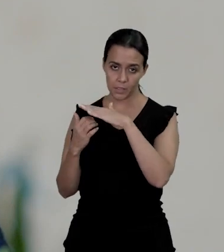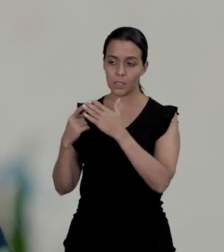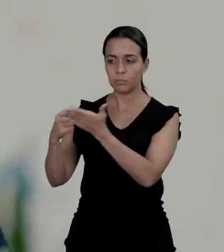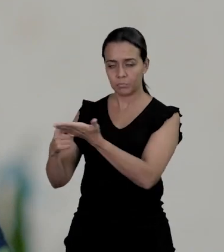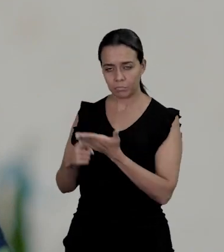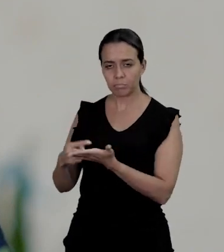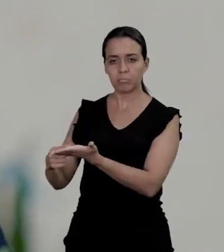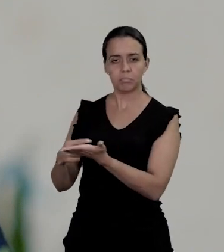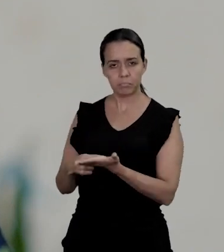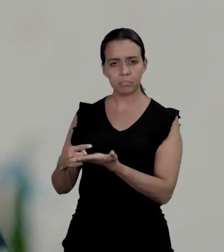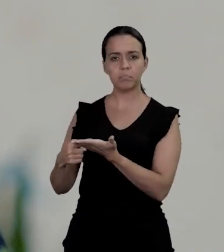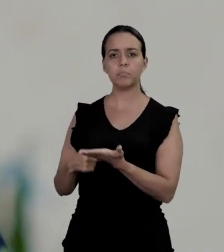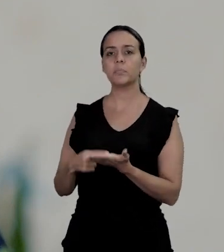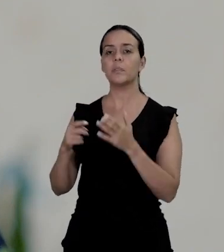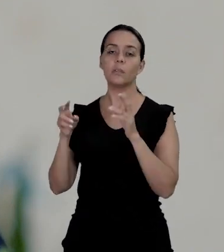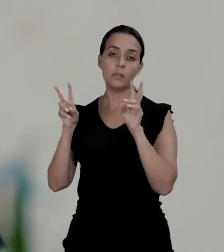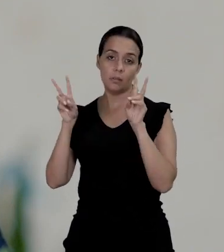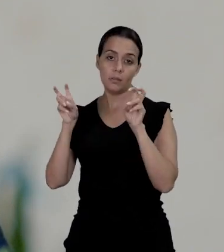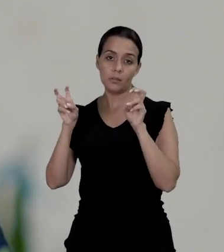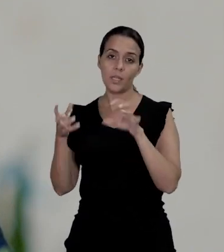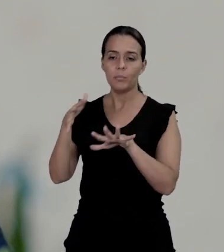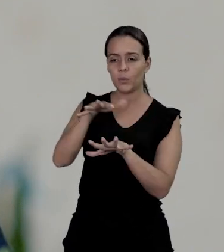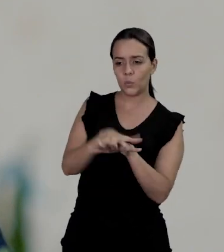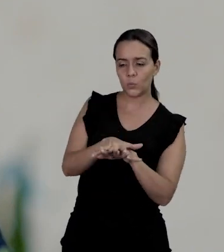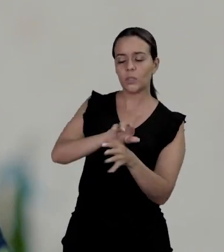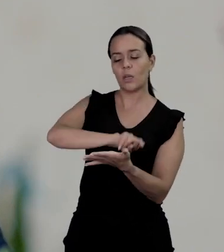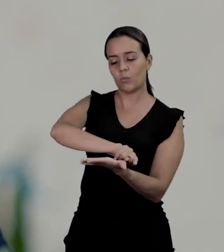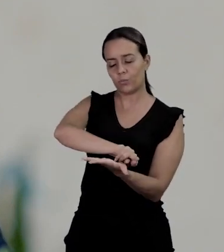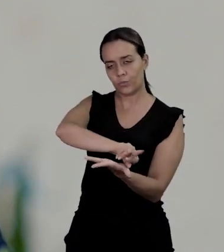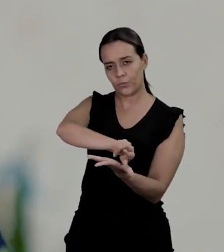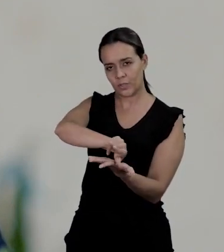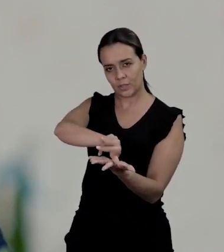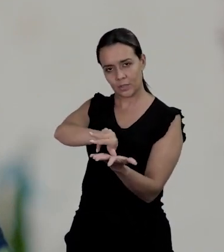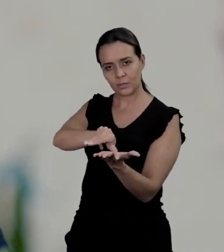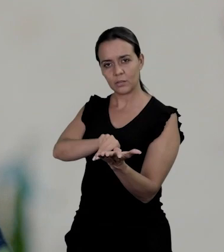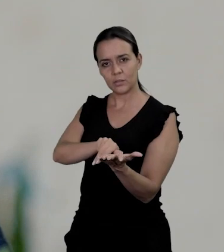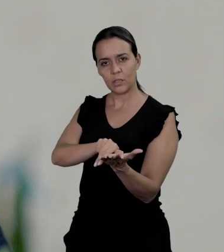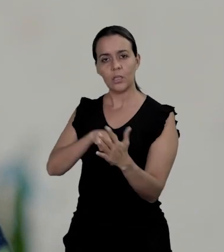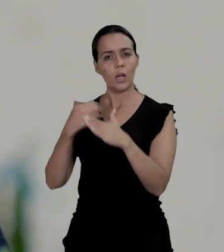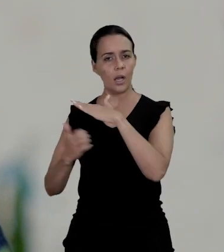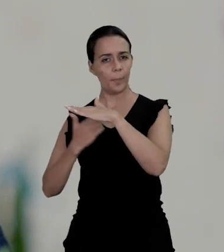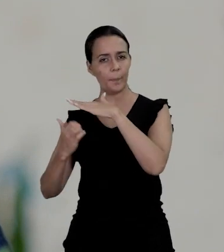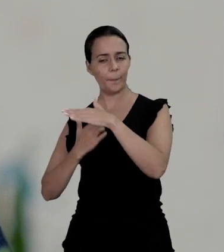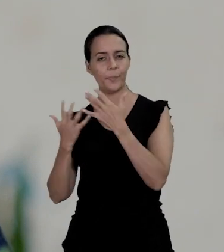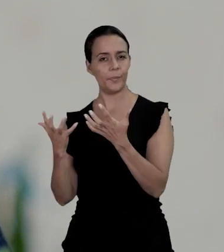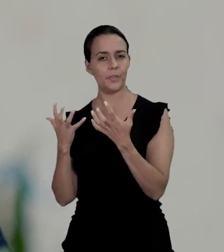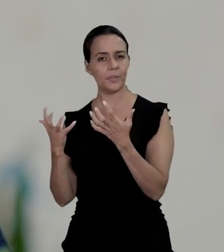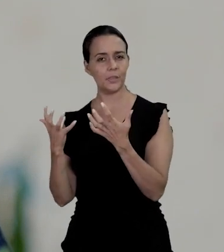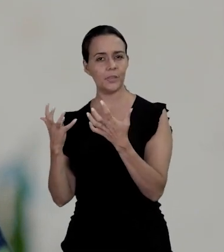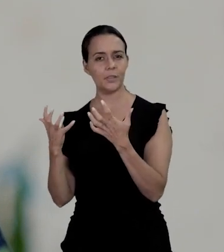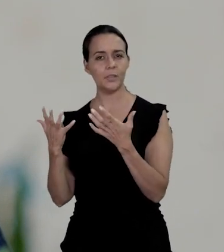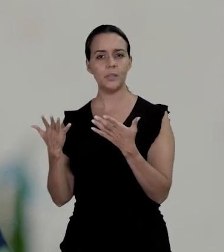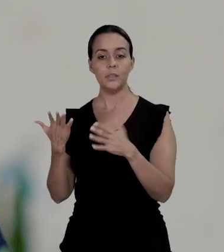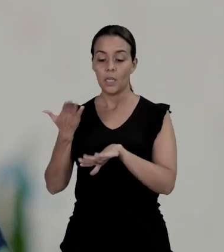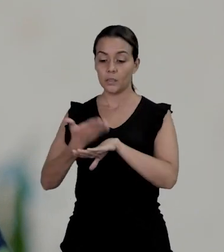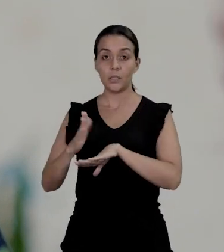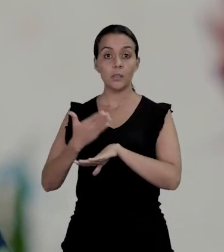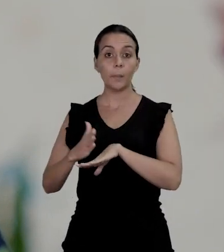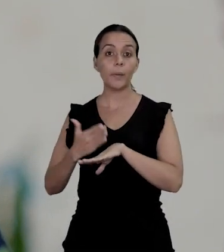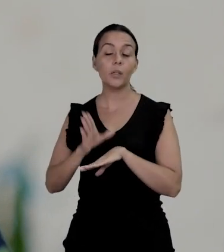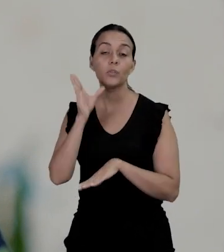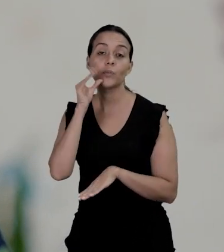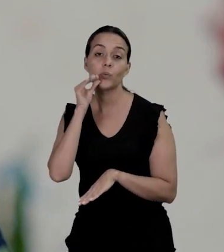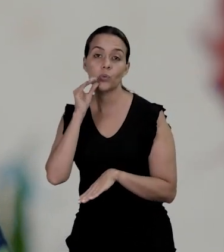estava lá para falar sobre inclusão, sobre diversidade, e daí por diante. E ela estava querendo um treinamento